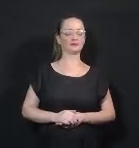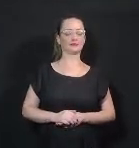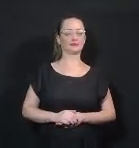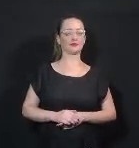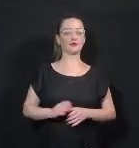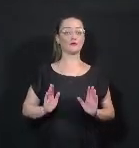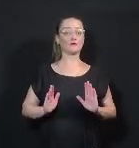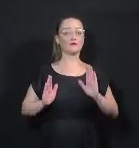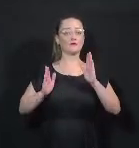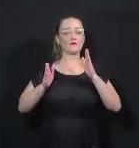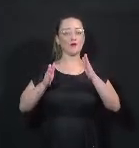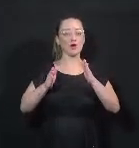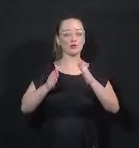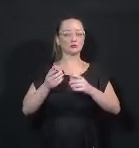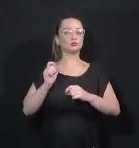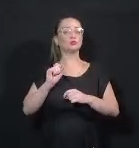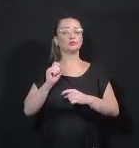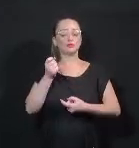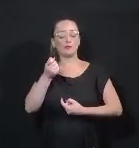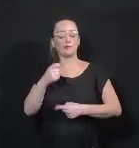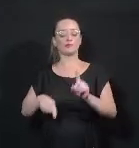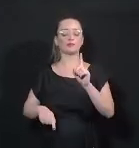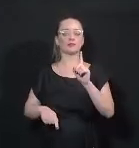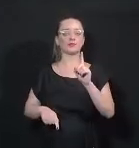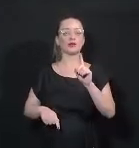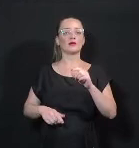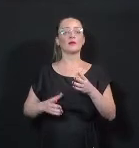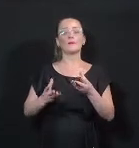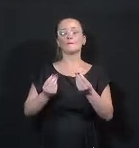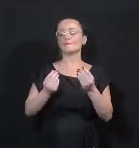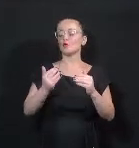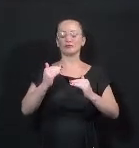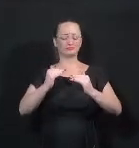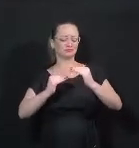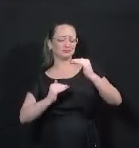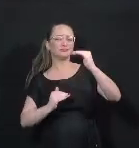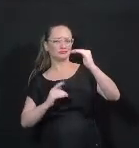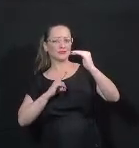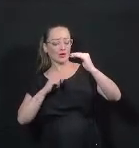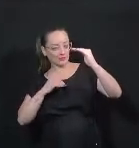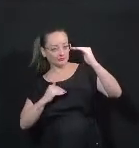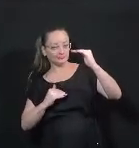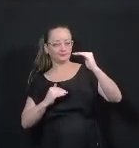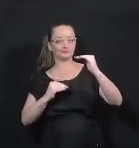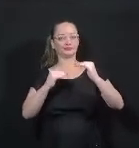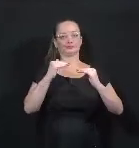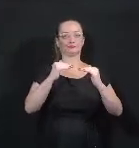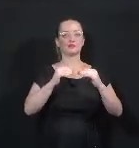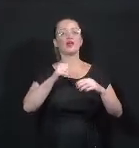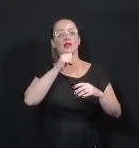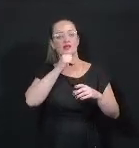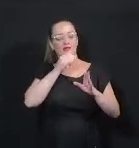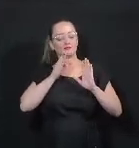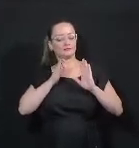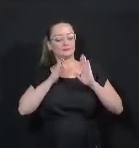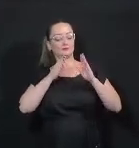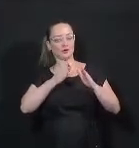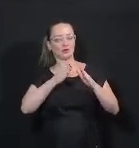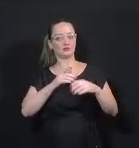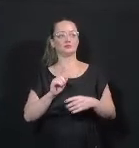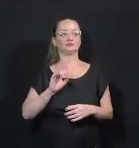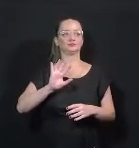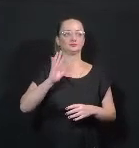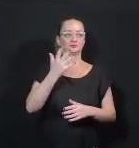destinadas a superar as profundas desigualdades que ainda temos no país. Por